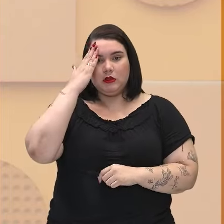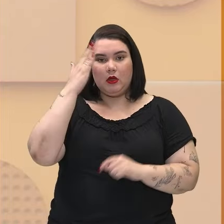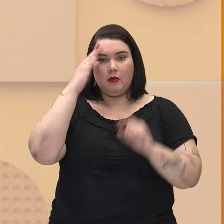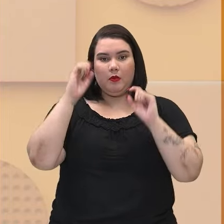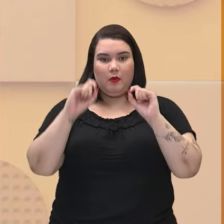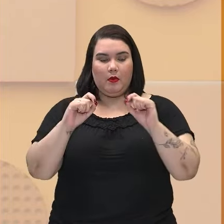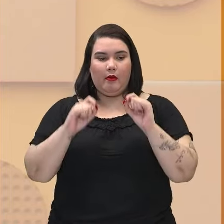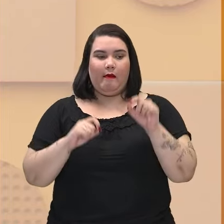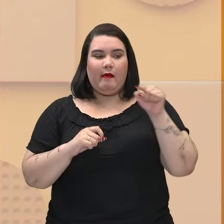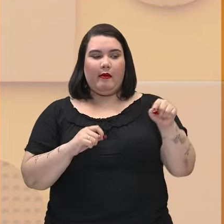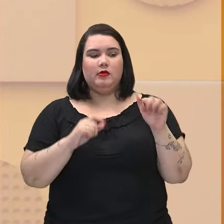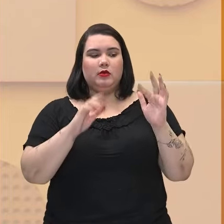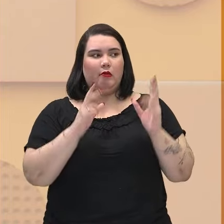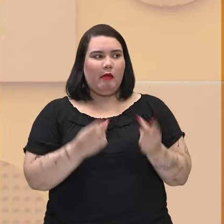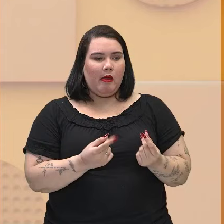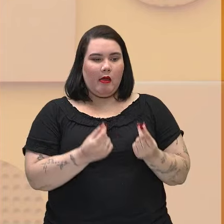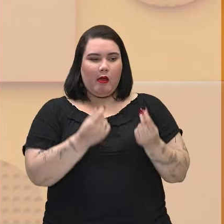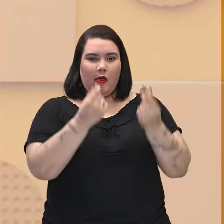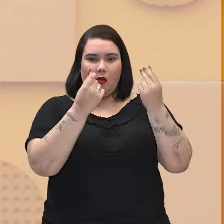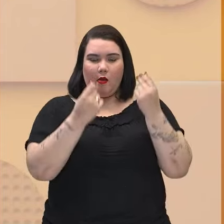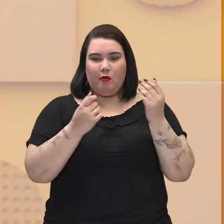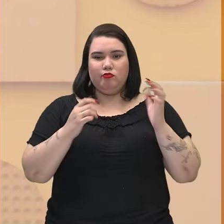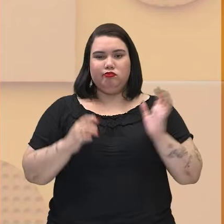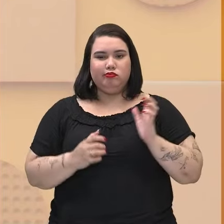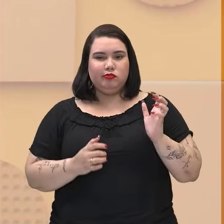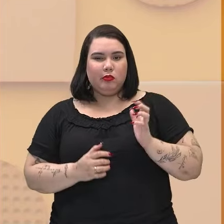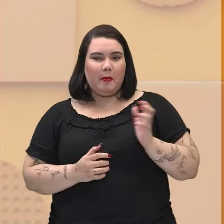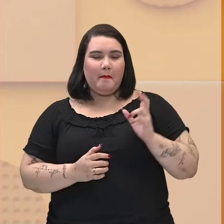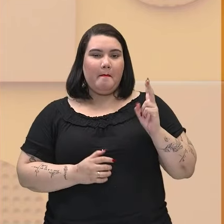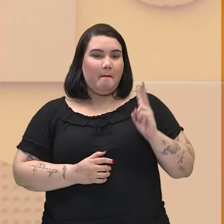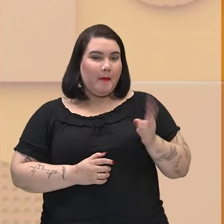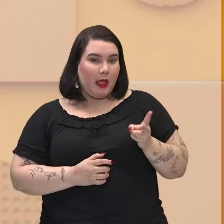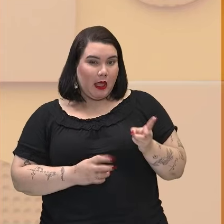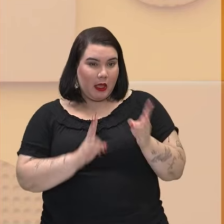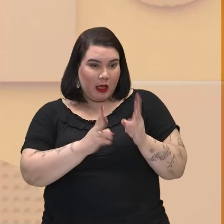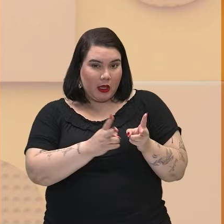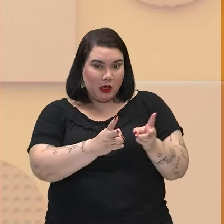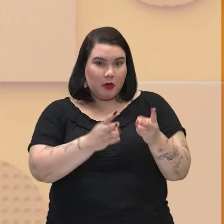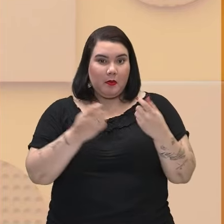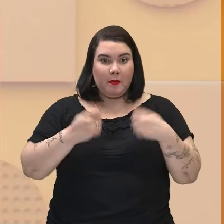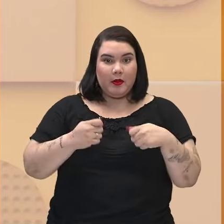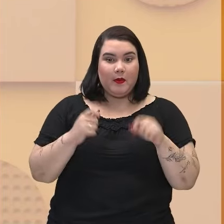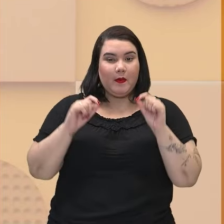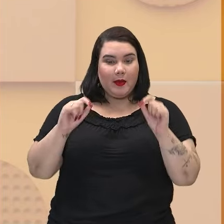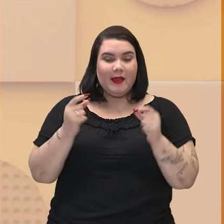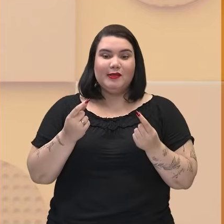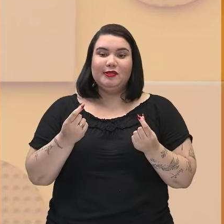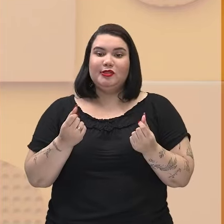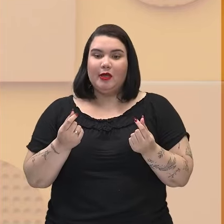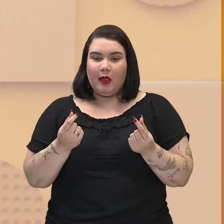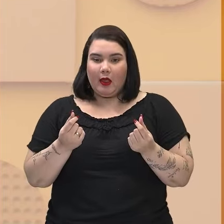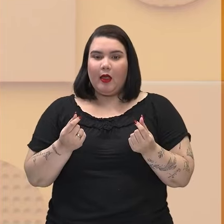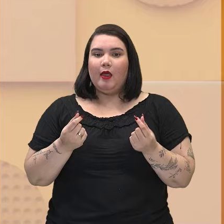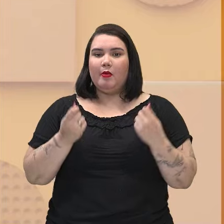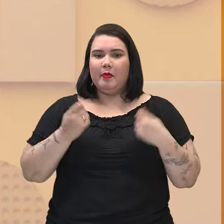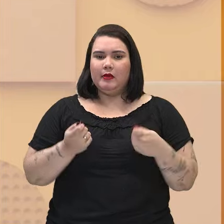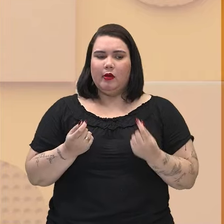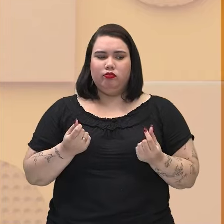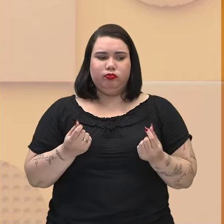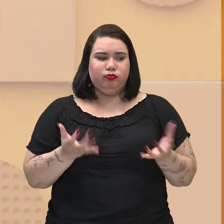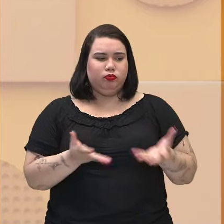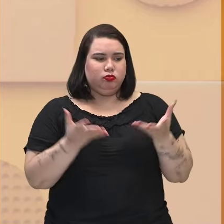seus luxos, assim como a família real também, precisava-se de quê? Dinheiro, né? Tinha que ter